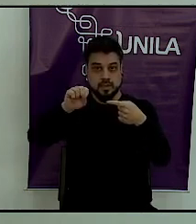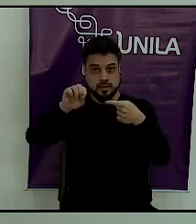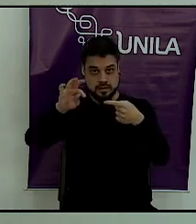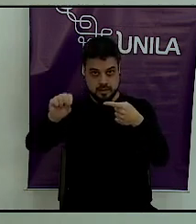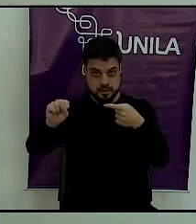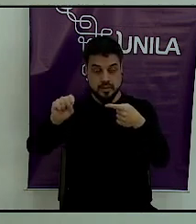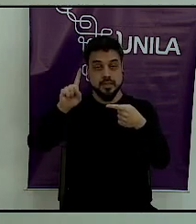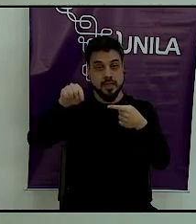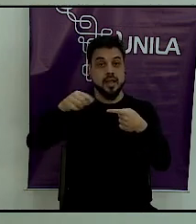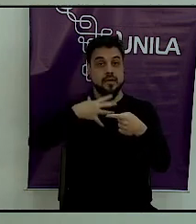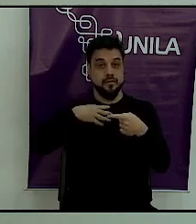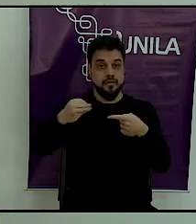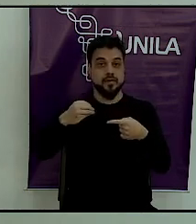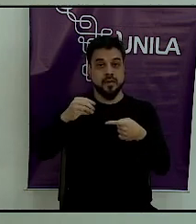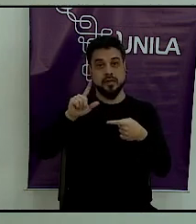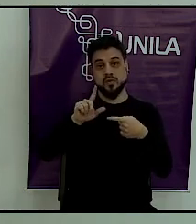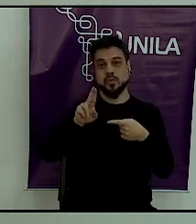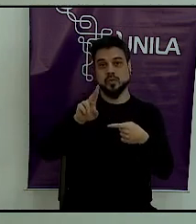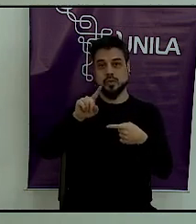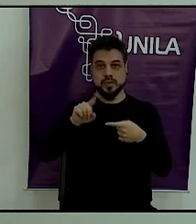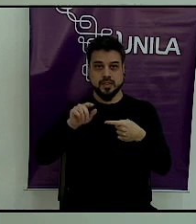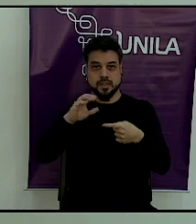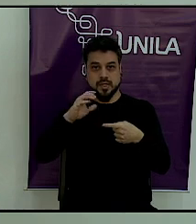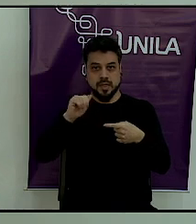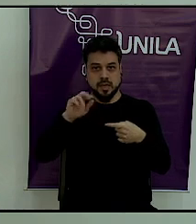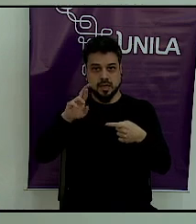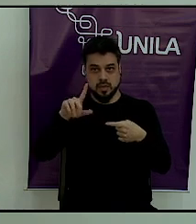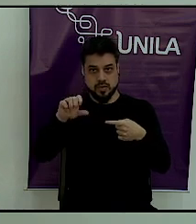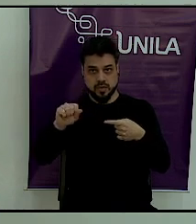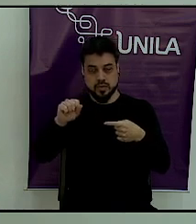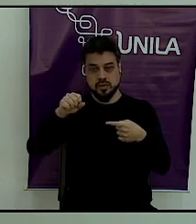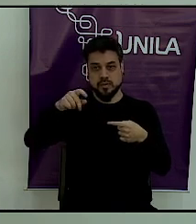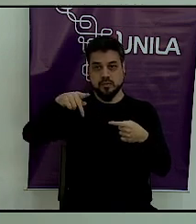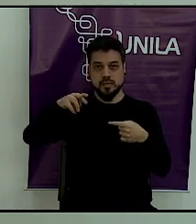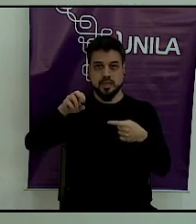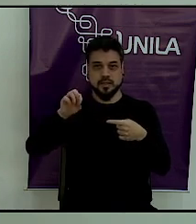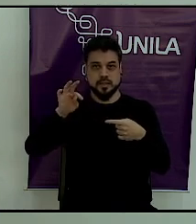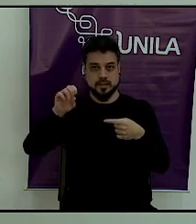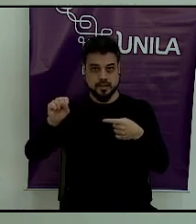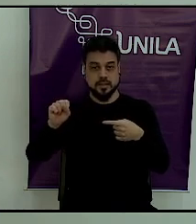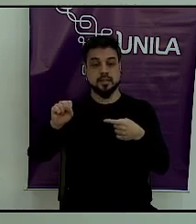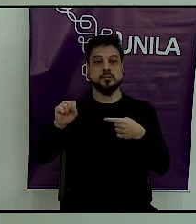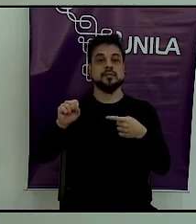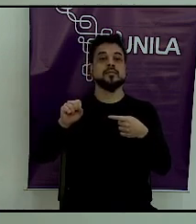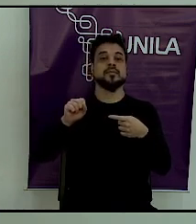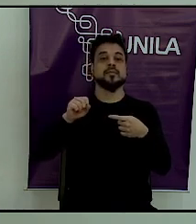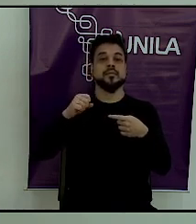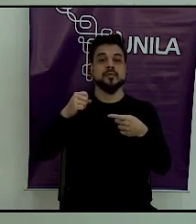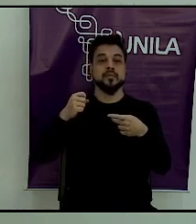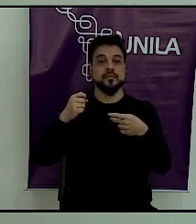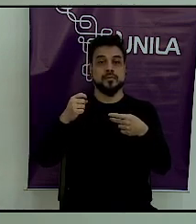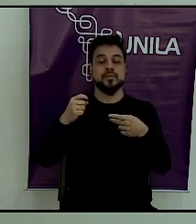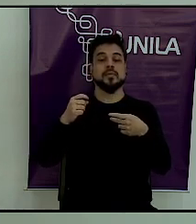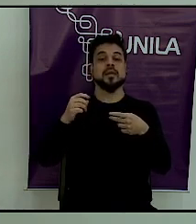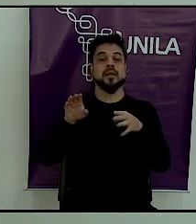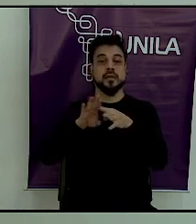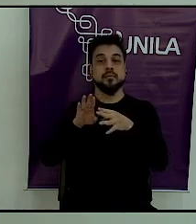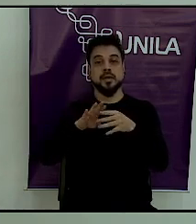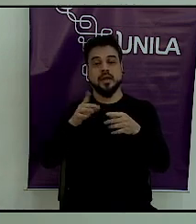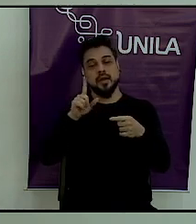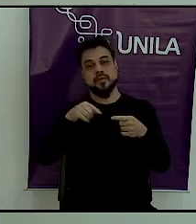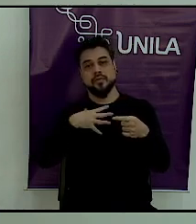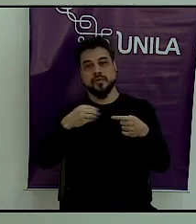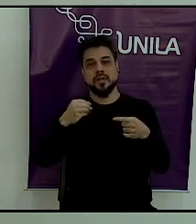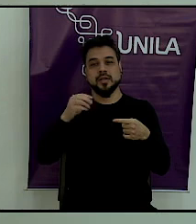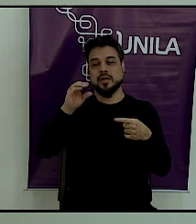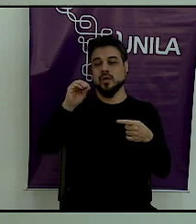de Luiz Carlos Prestes, e Olga Benário, que nasceu no campo de concentração nazistas,